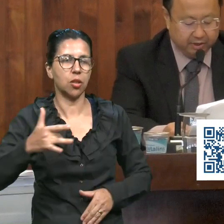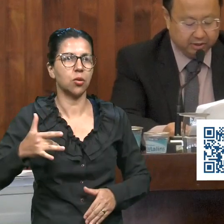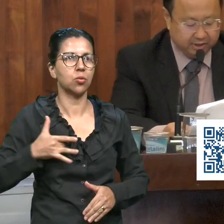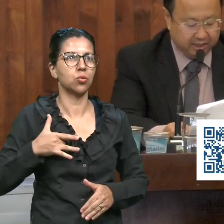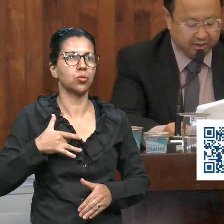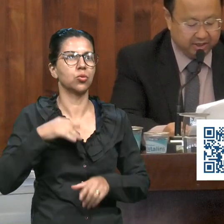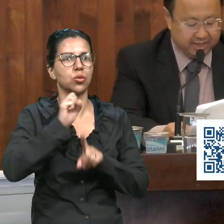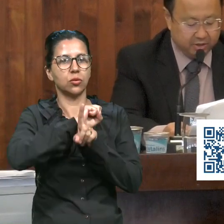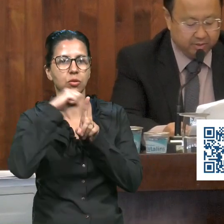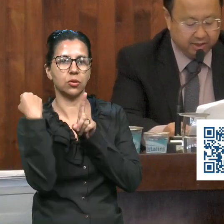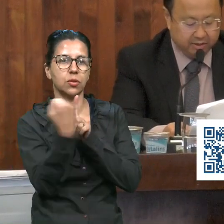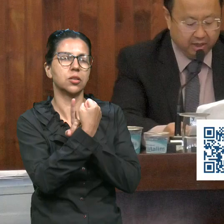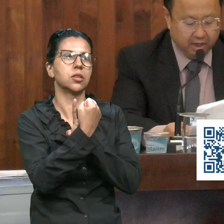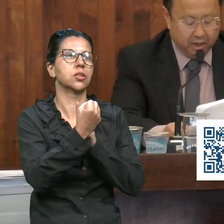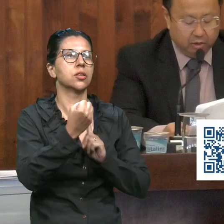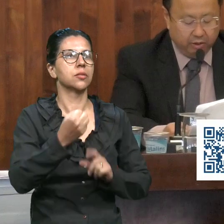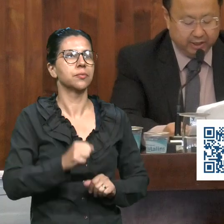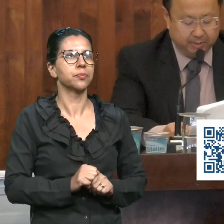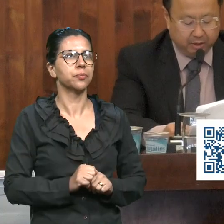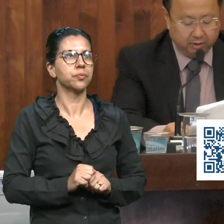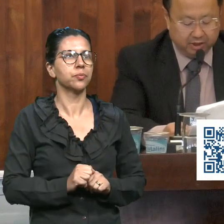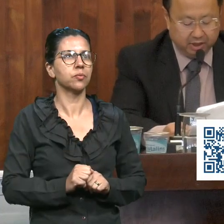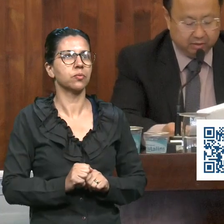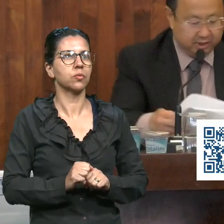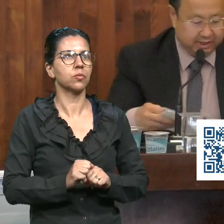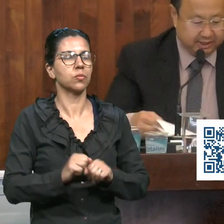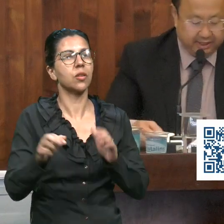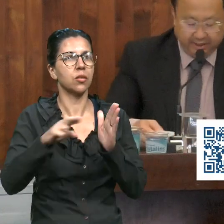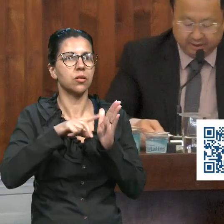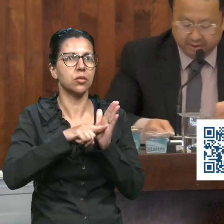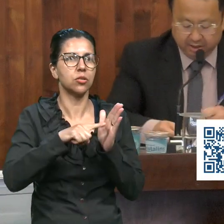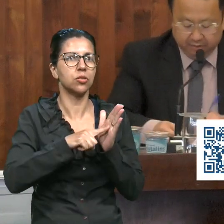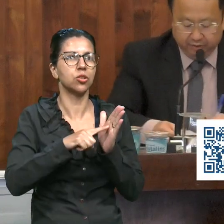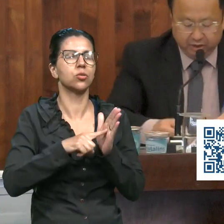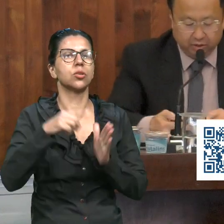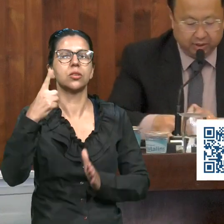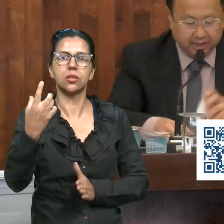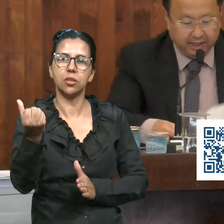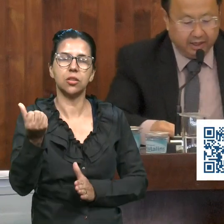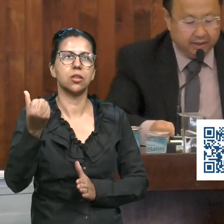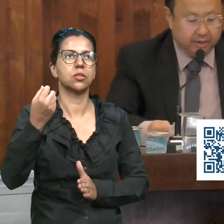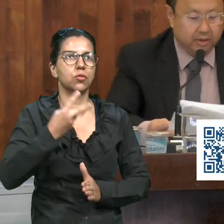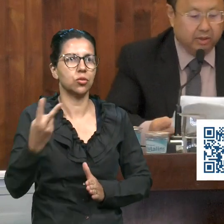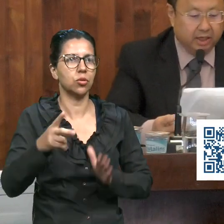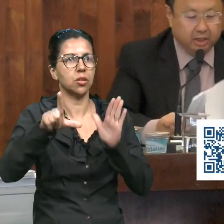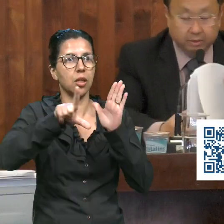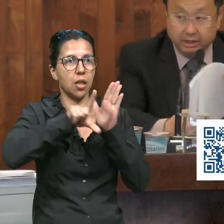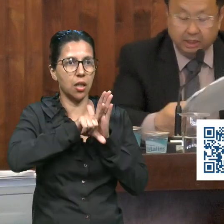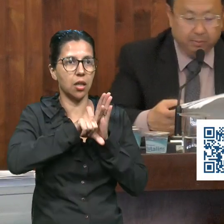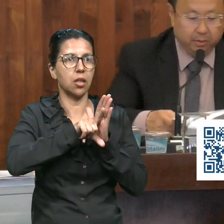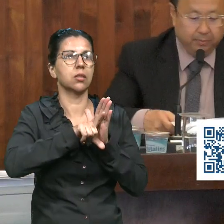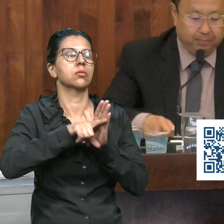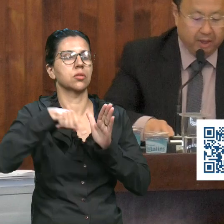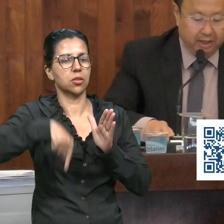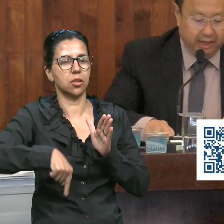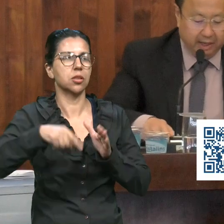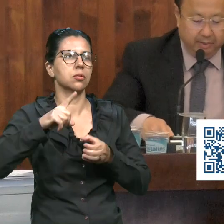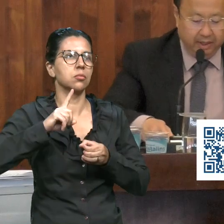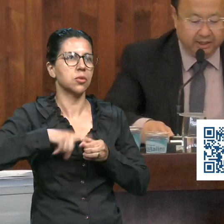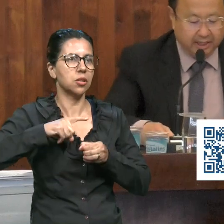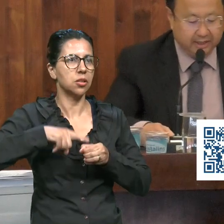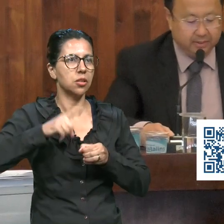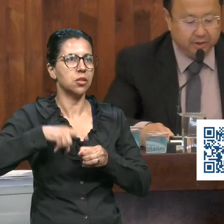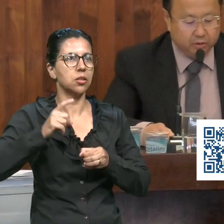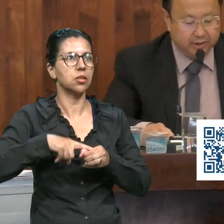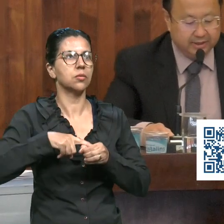e Desenvolvimento Social e de Direitos Humanos, com respaldo no artigo 16, 22 da Lei Orgânica do Município, que